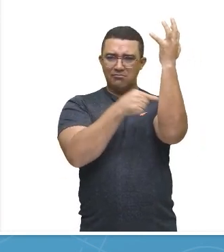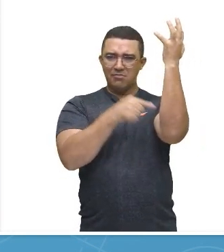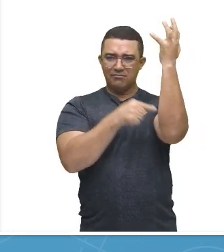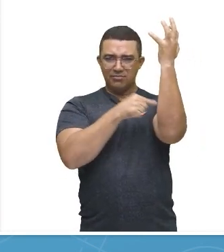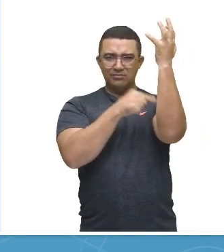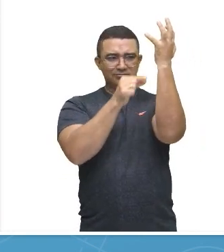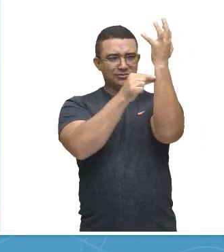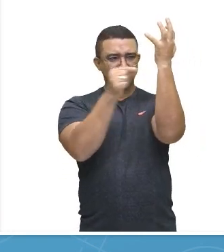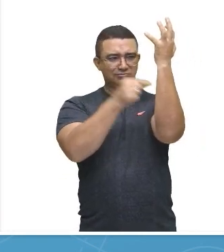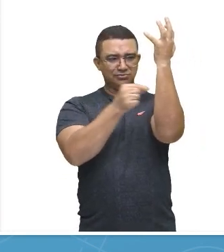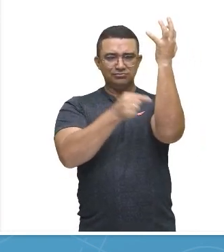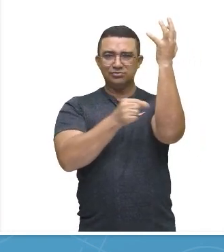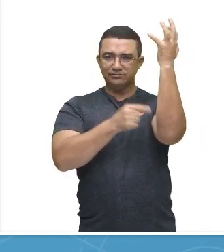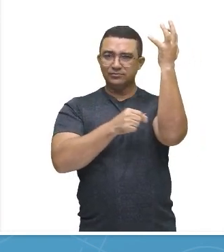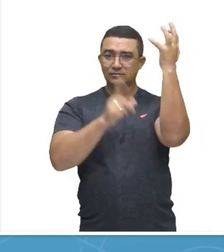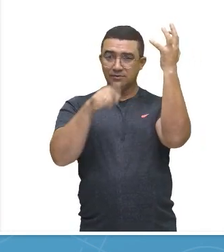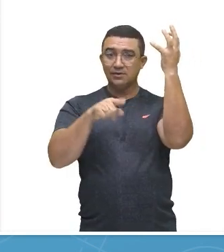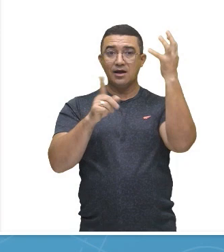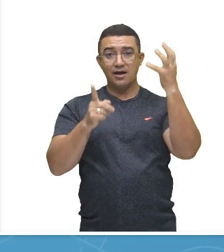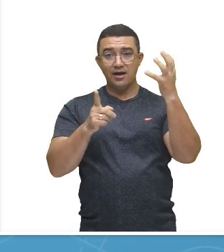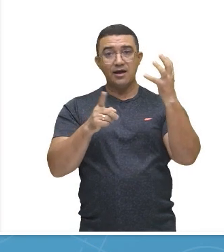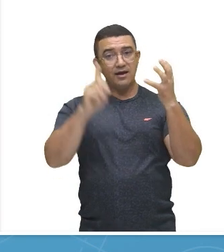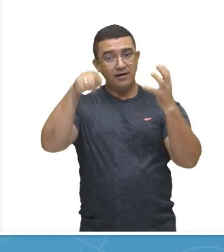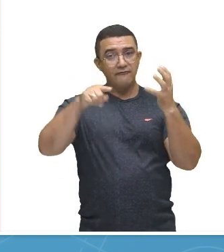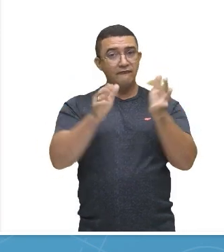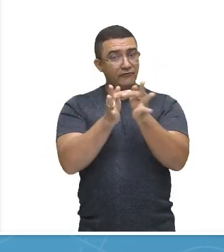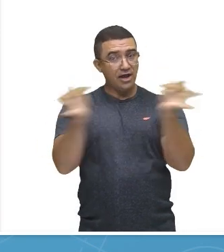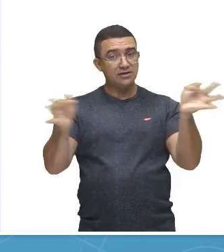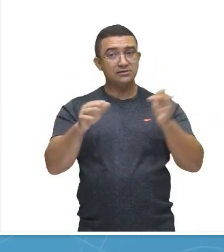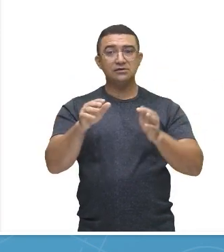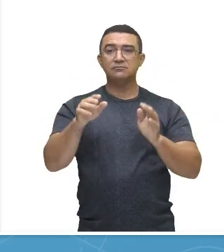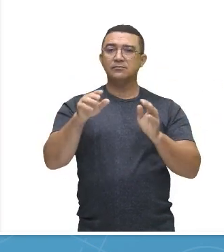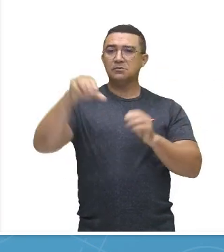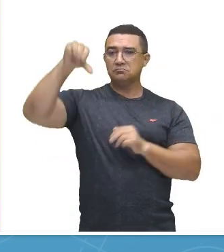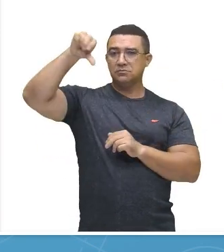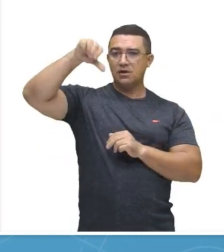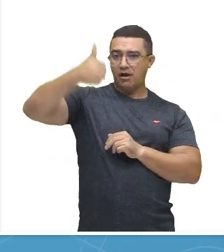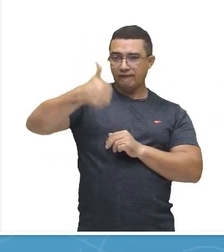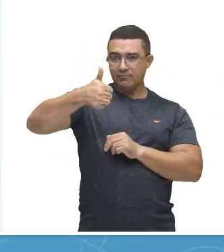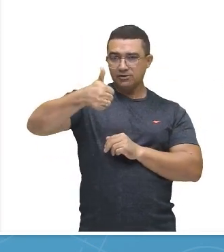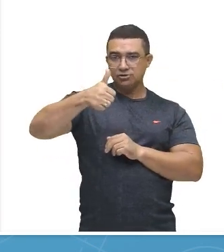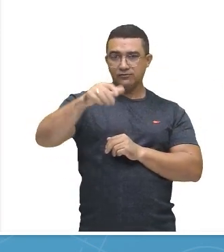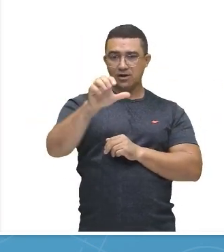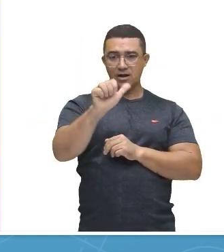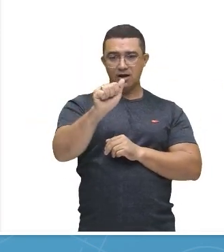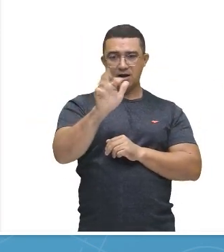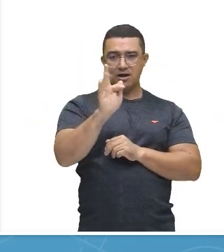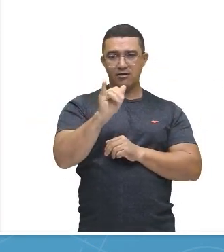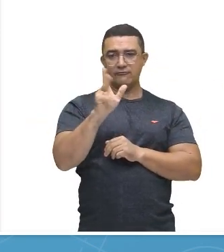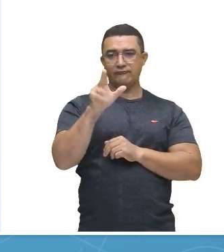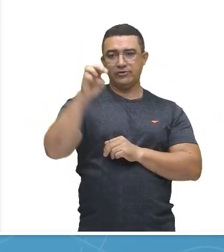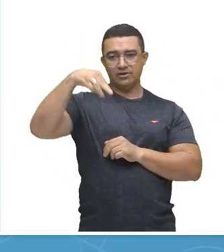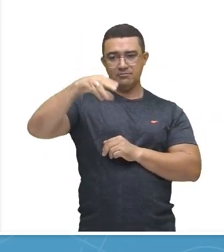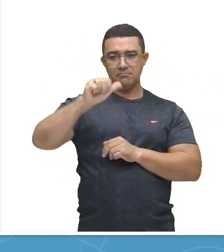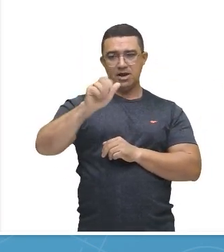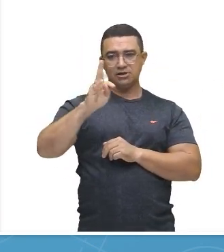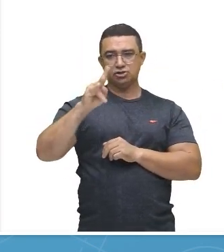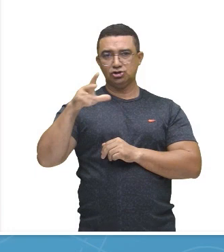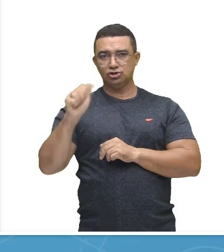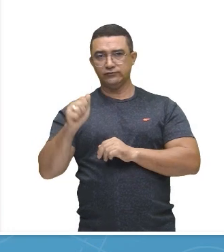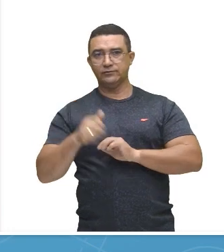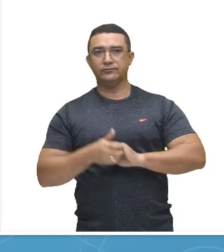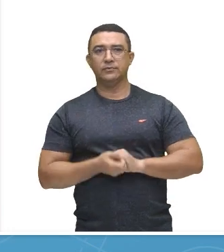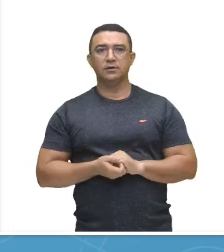quê? Afirmativa, lógico. Vamos ver a próxima imagem aqui. Olha a outra imagem agora. Nossa, aconteceu alguma